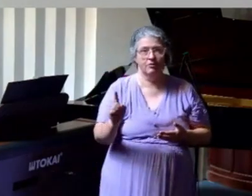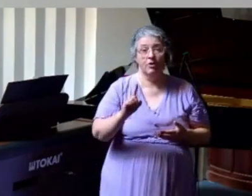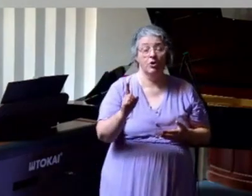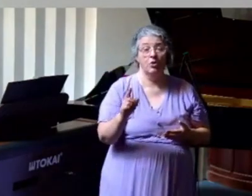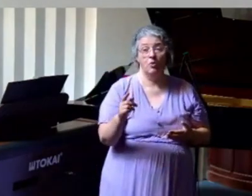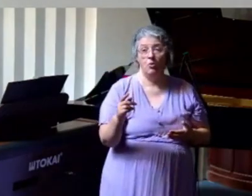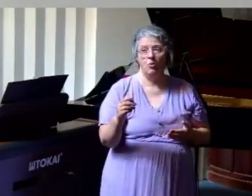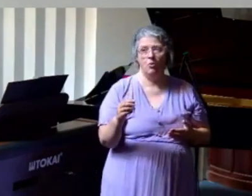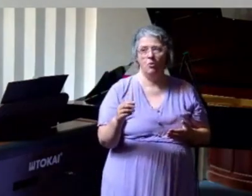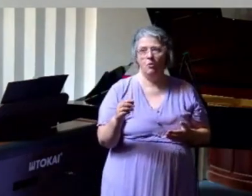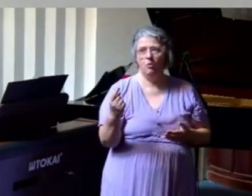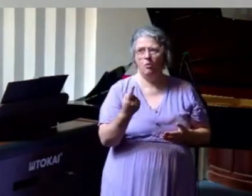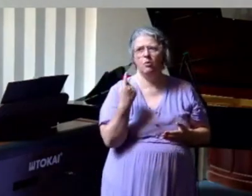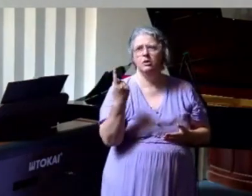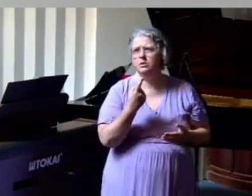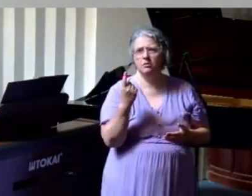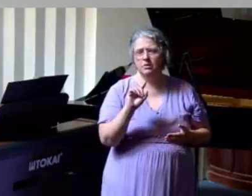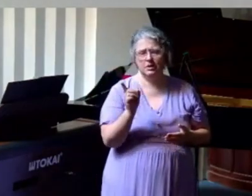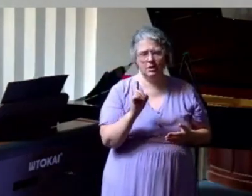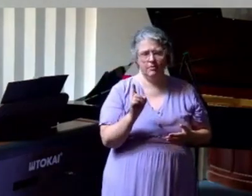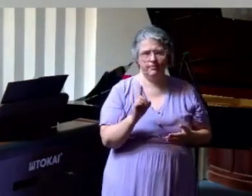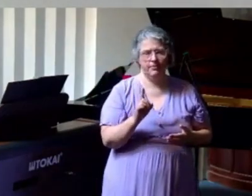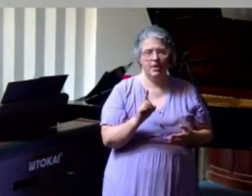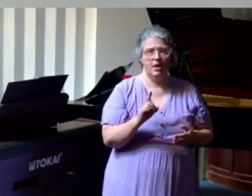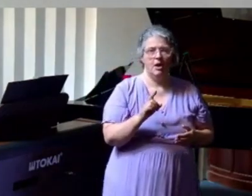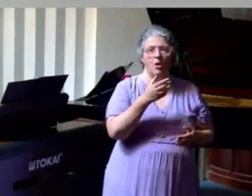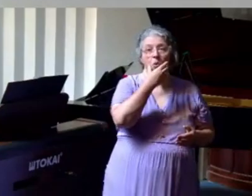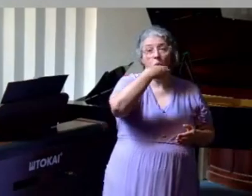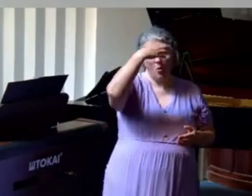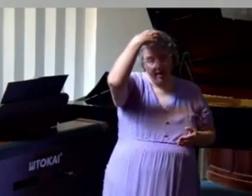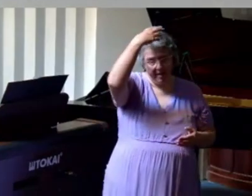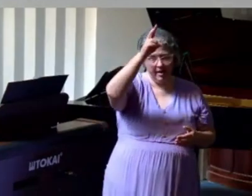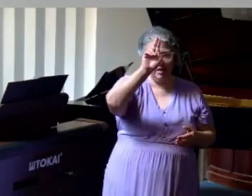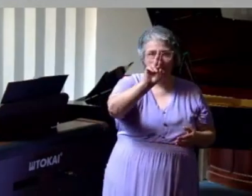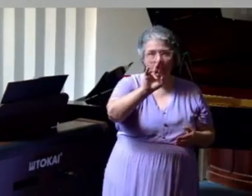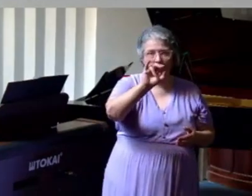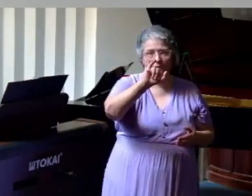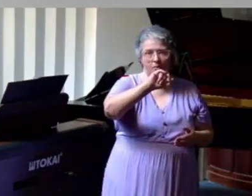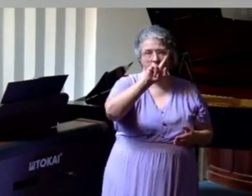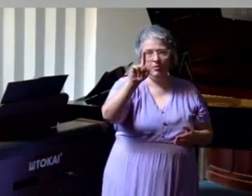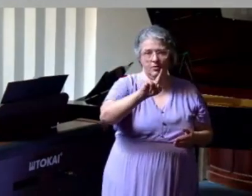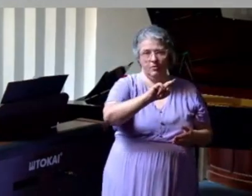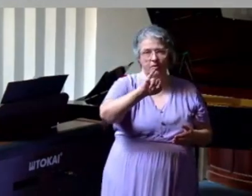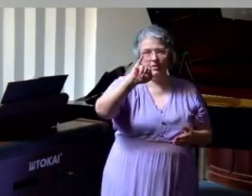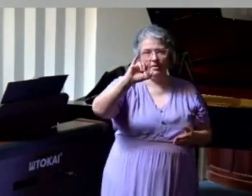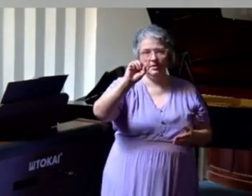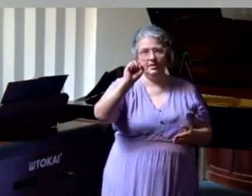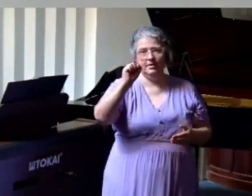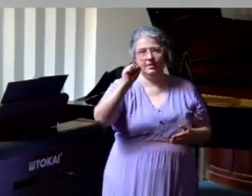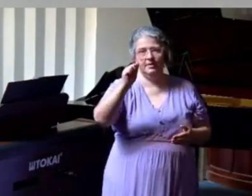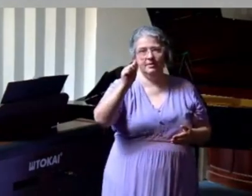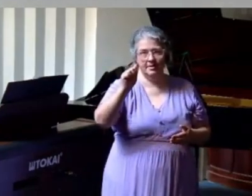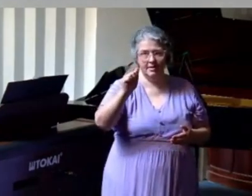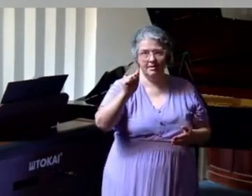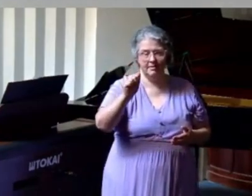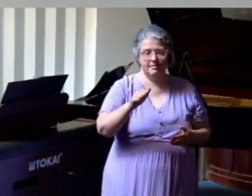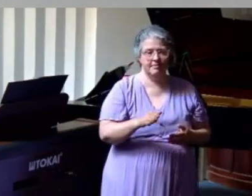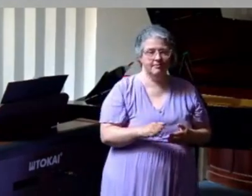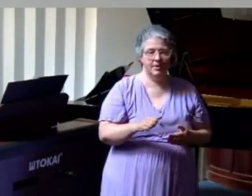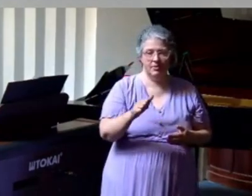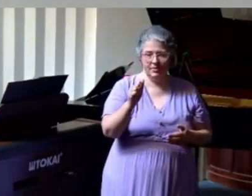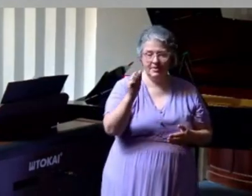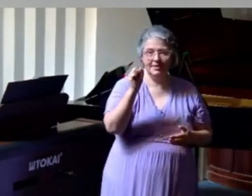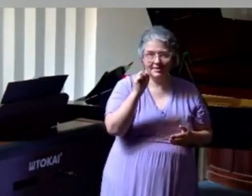situação. Houve um outro rei chamado Uzias, aquele que Isaías escreve sobre Uzias no ano da morte